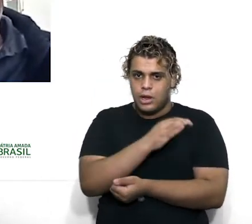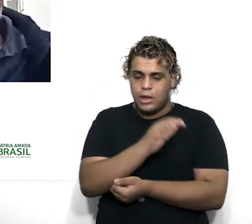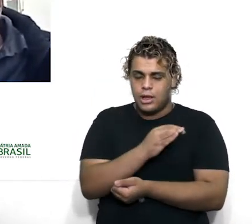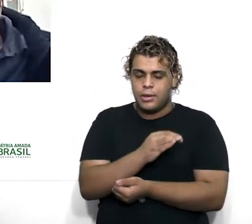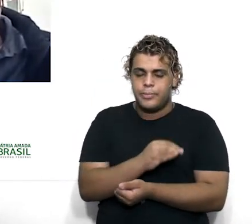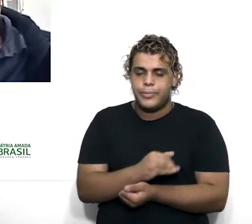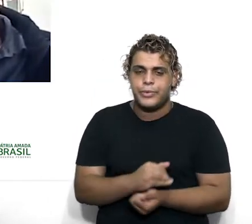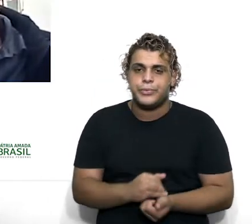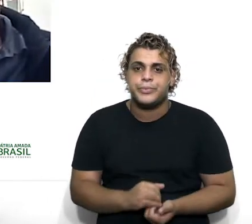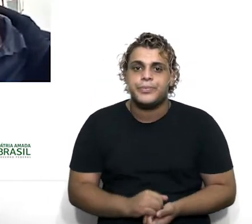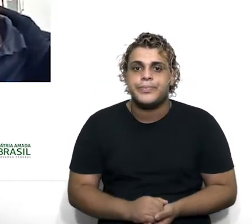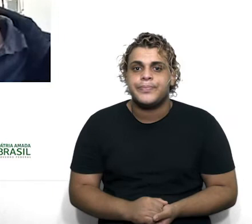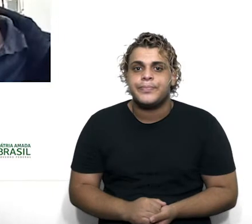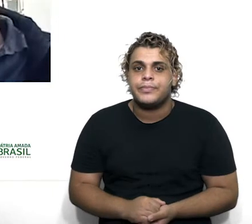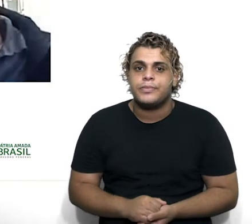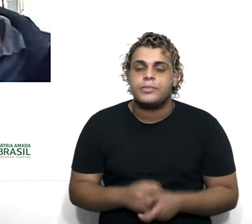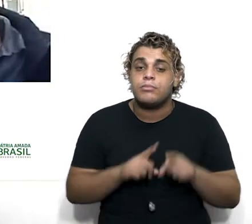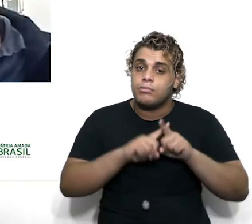Mas o